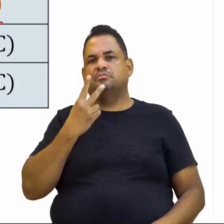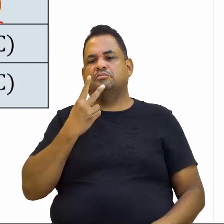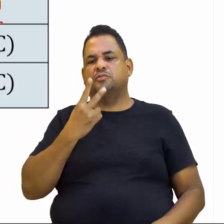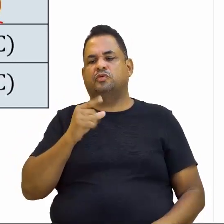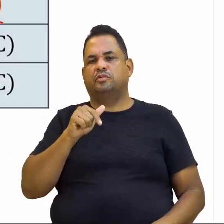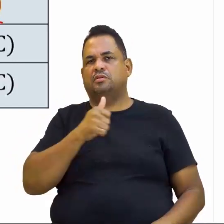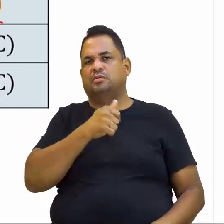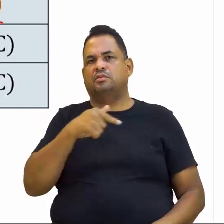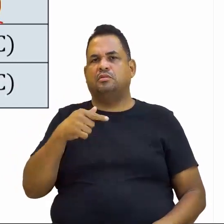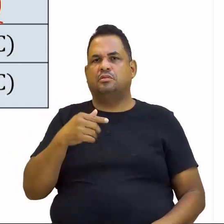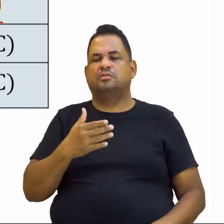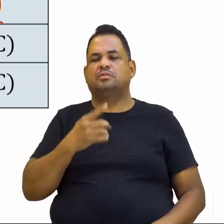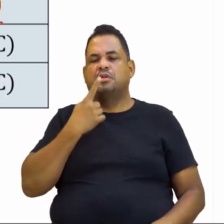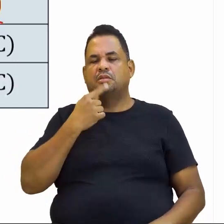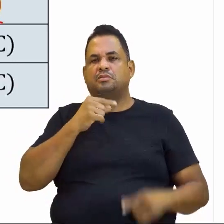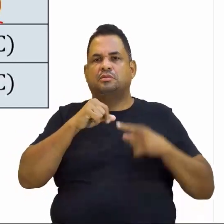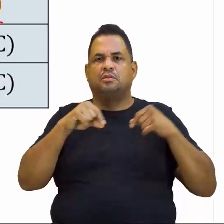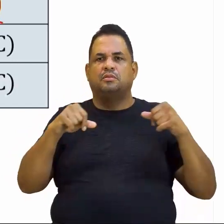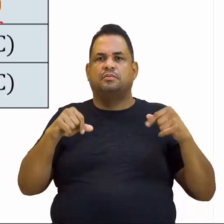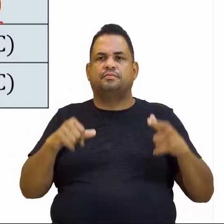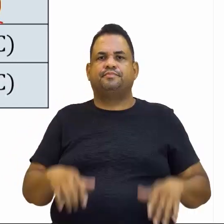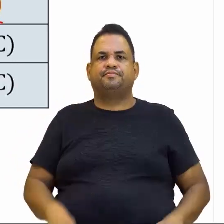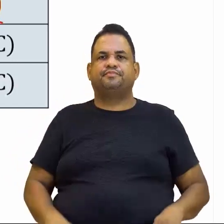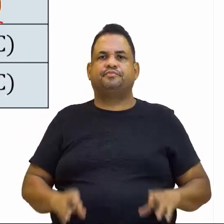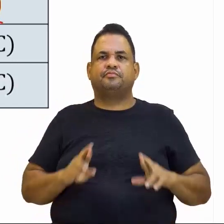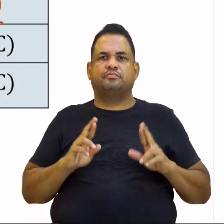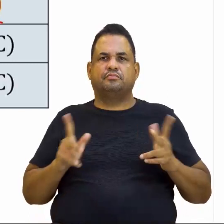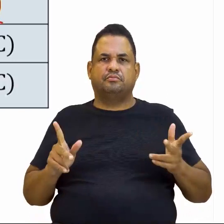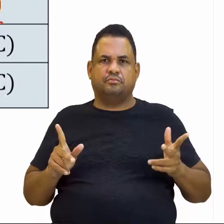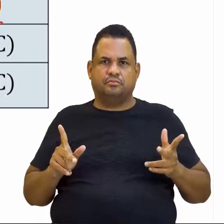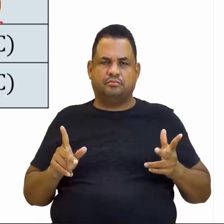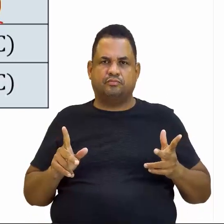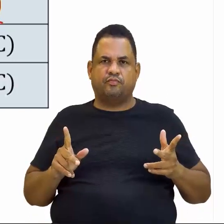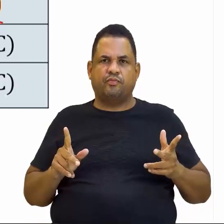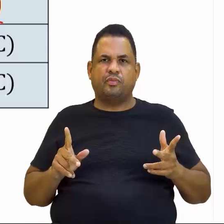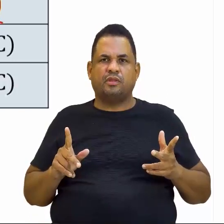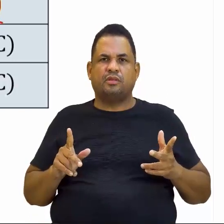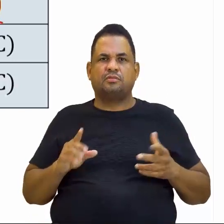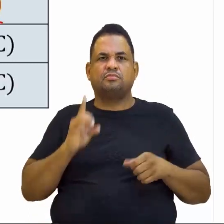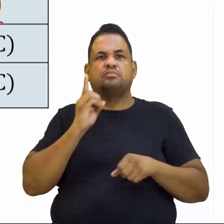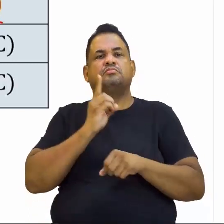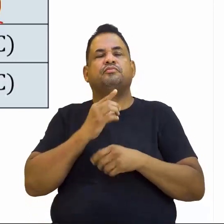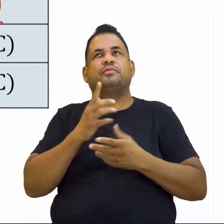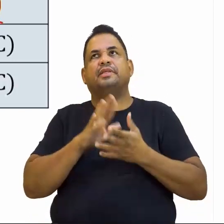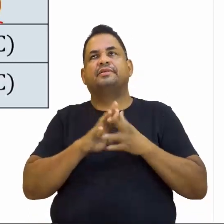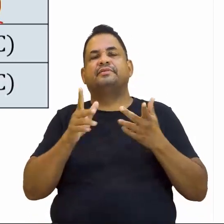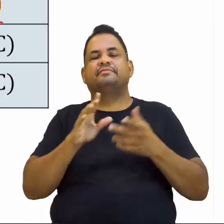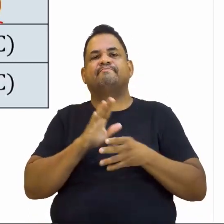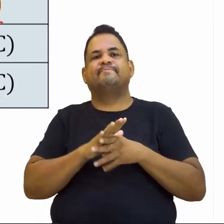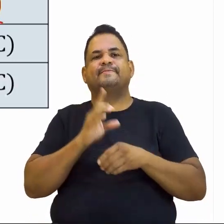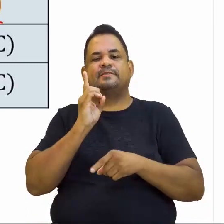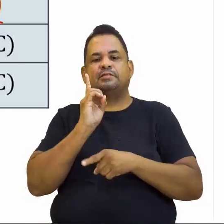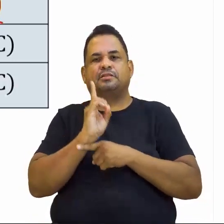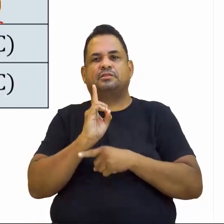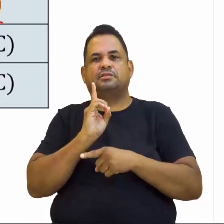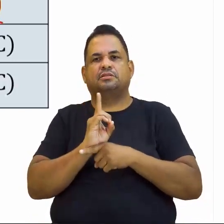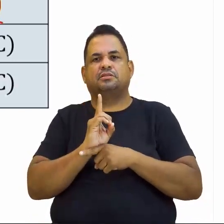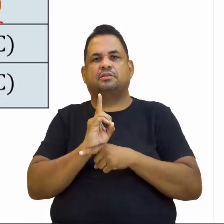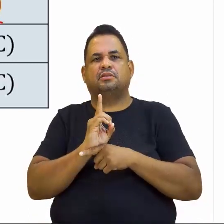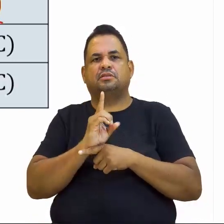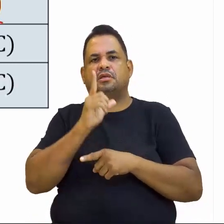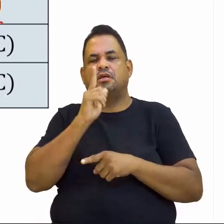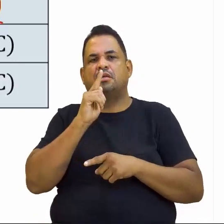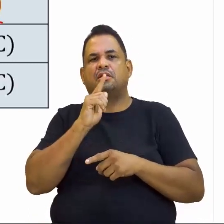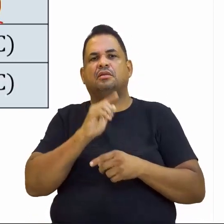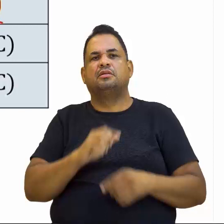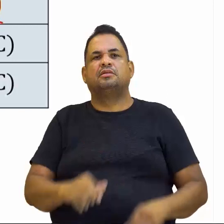2,17 gramas desse sal. Olha a diferença dele para a densidade, por exemplo, da água. A densidade